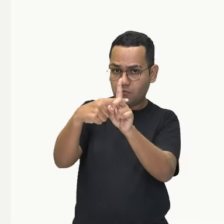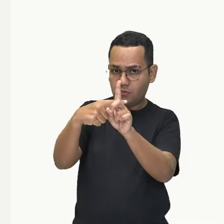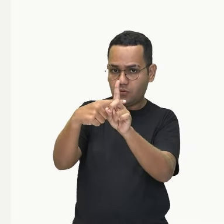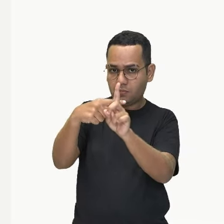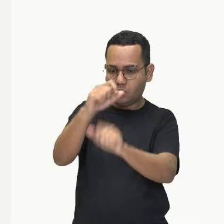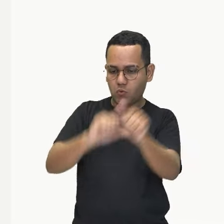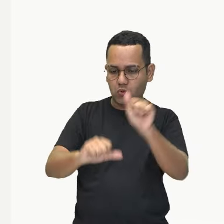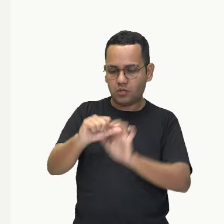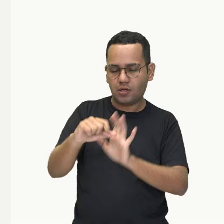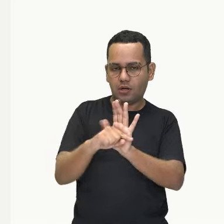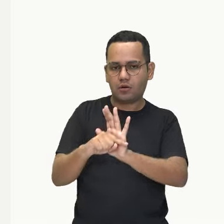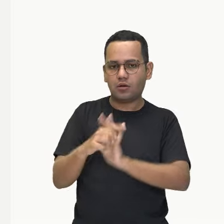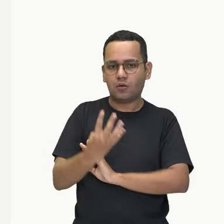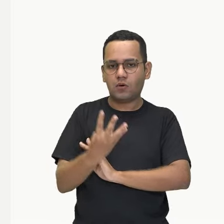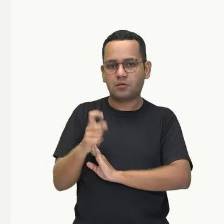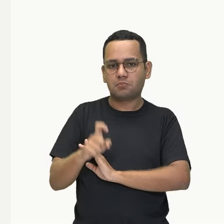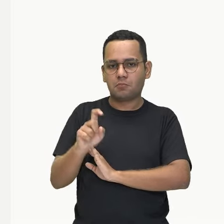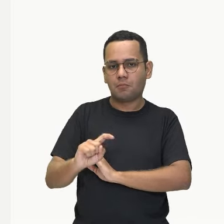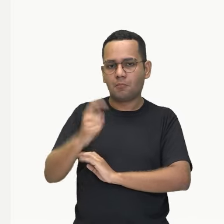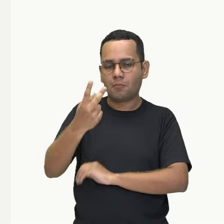positivo, fica negativo.